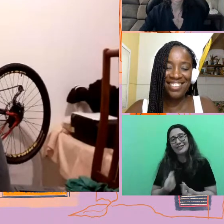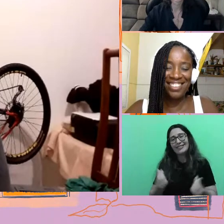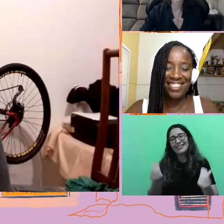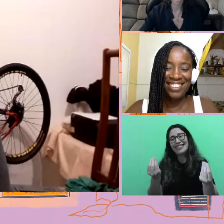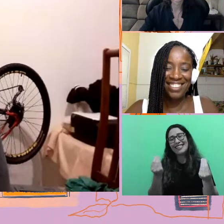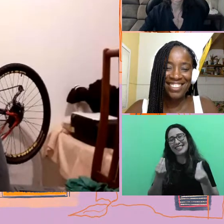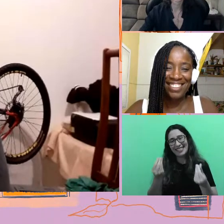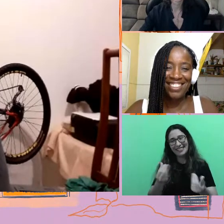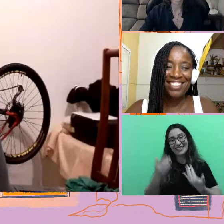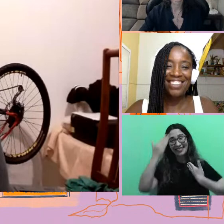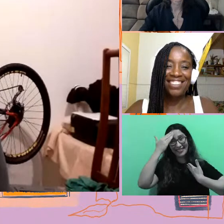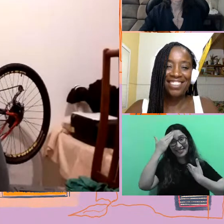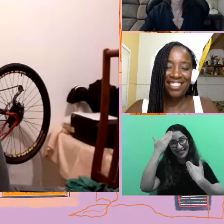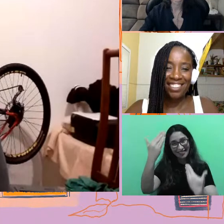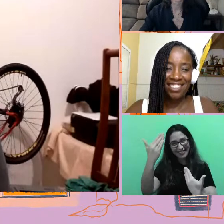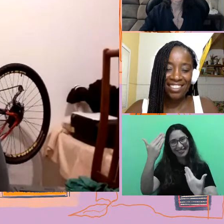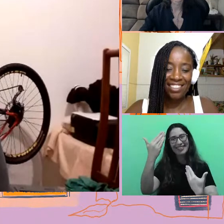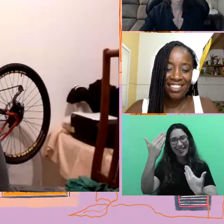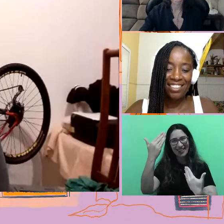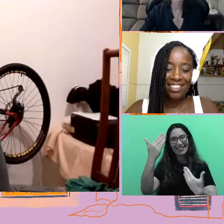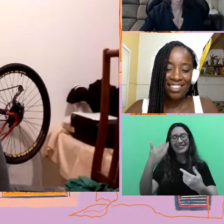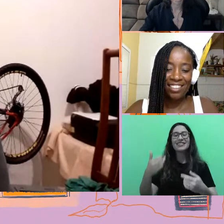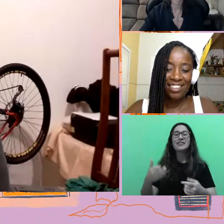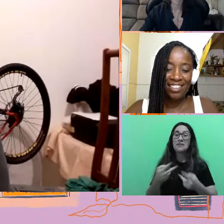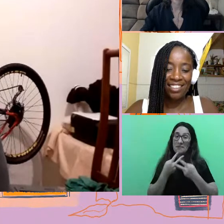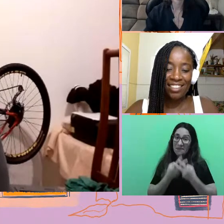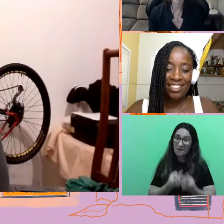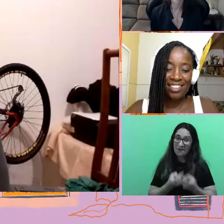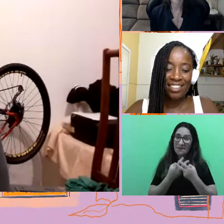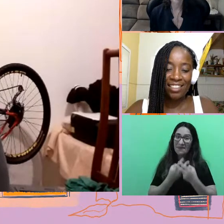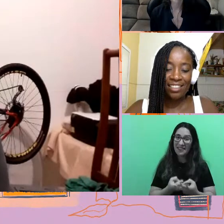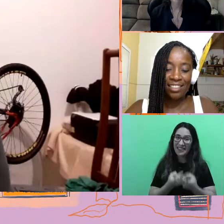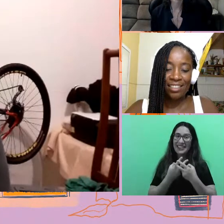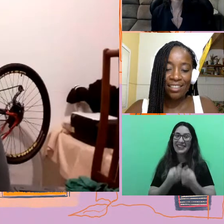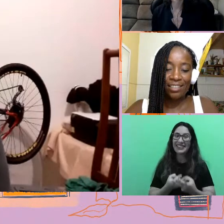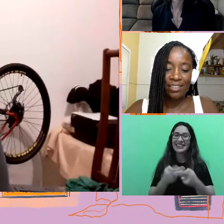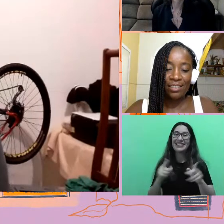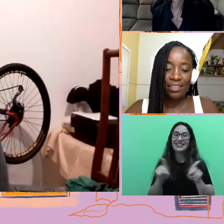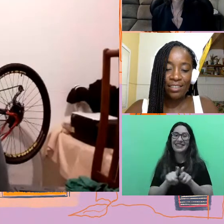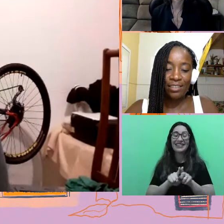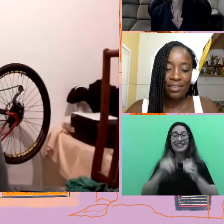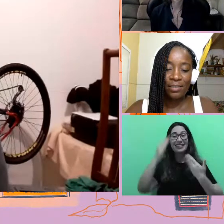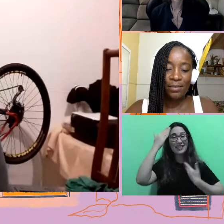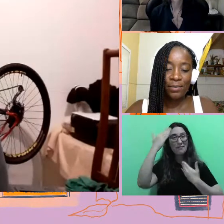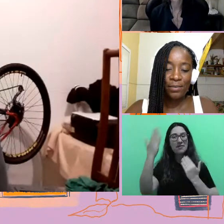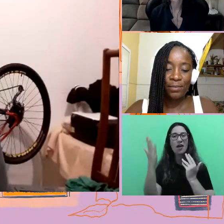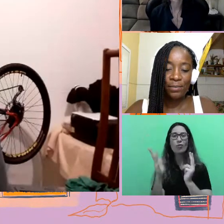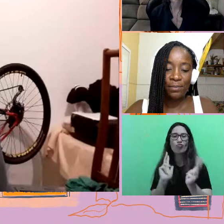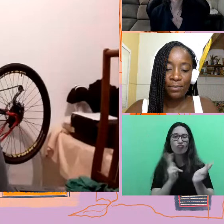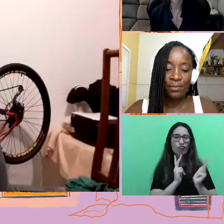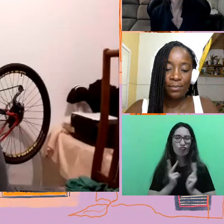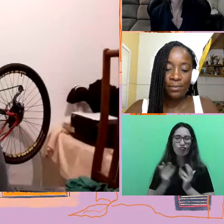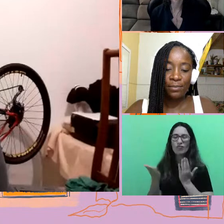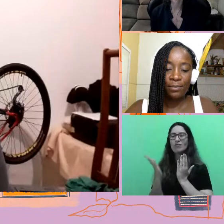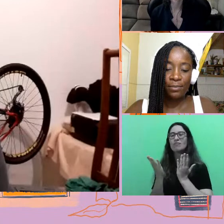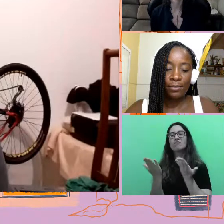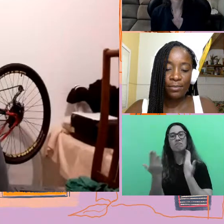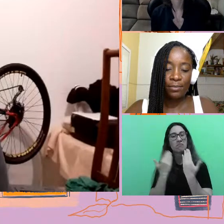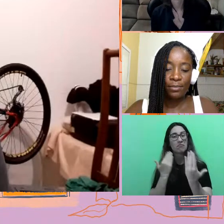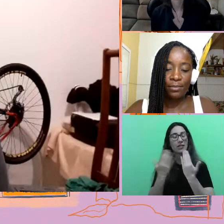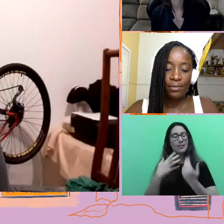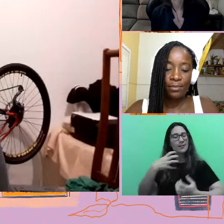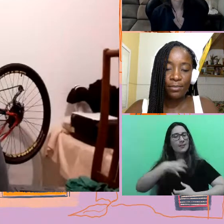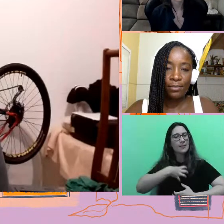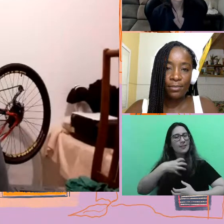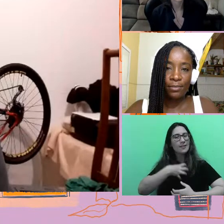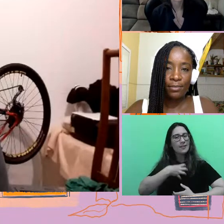obrigado a vocês pela paciência também, né? Obrigado pelo bate-papo, tenho certeza que eu saí daqui uma